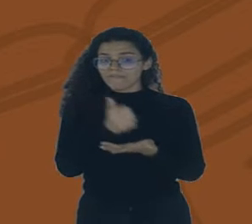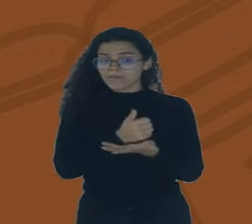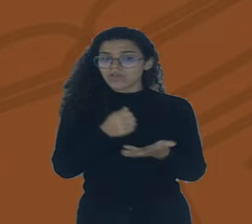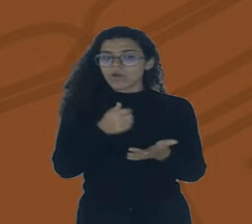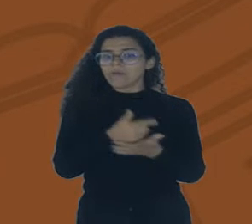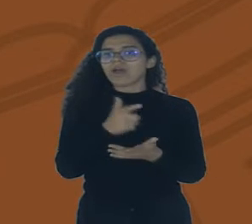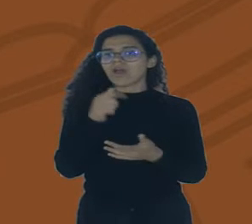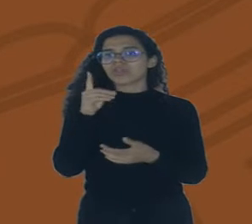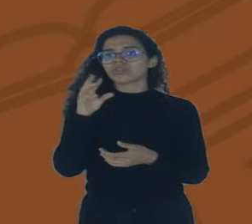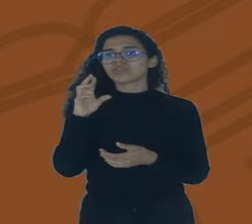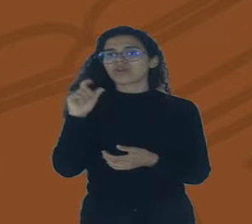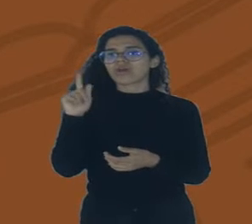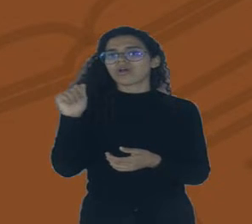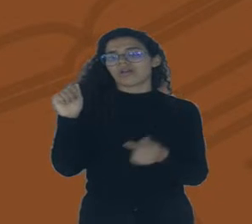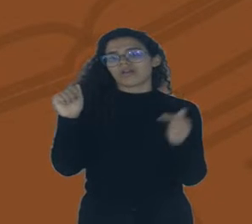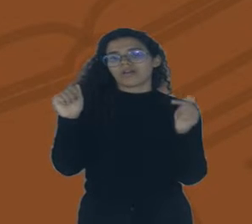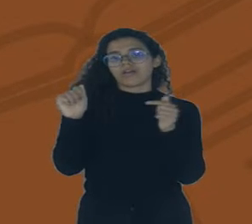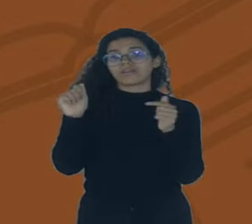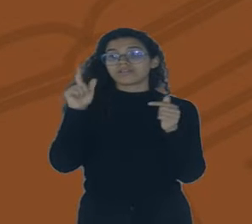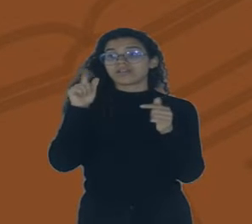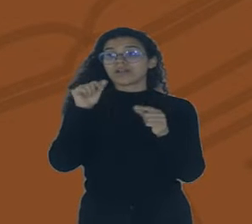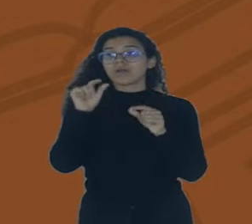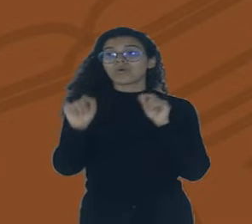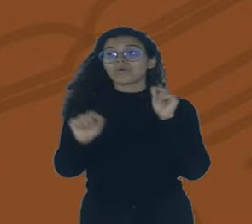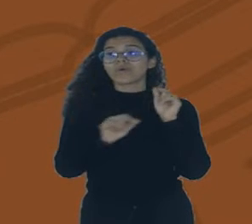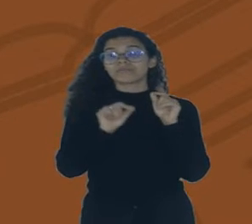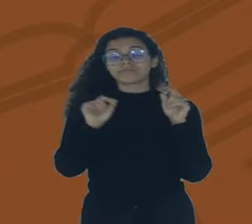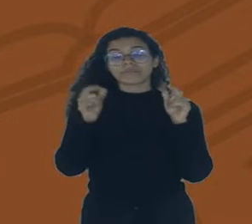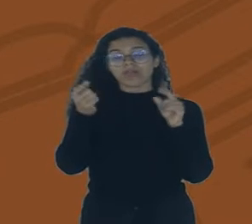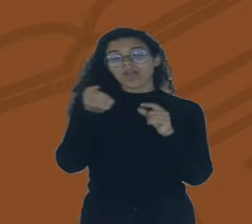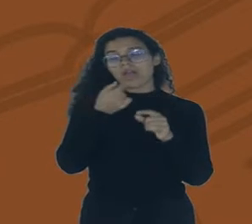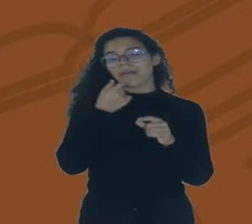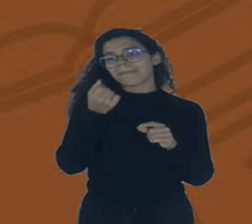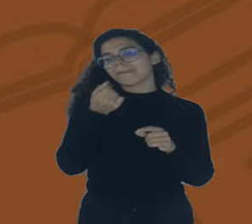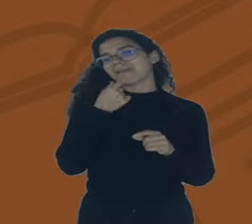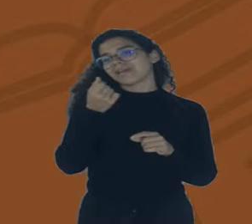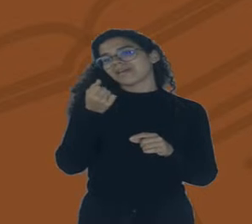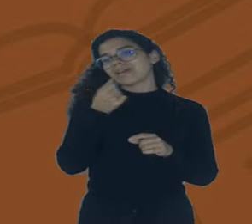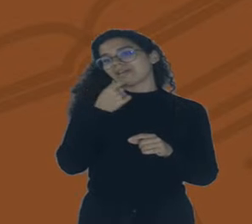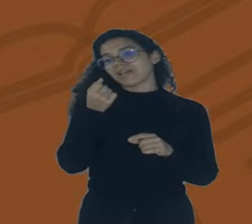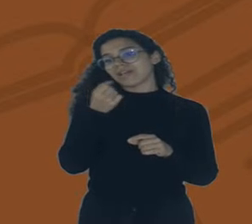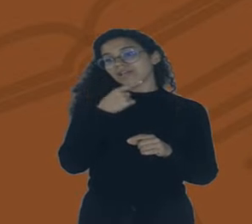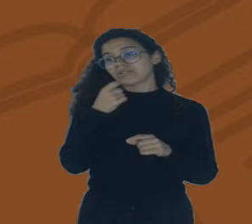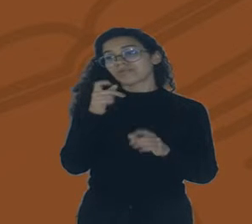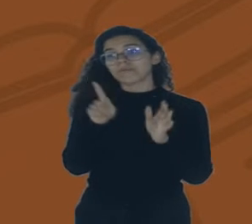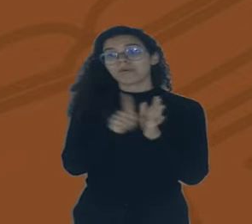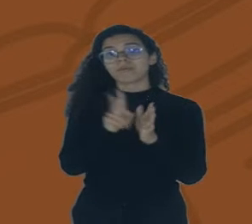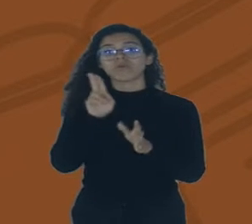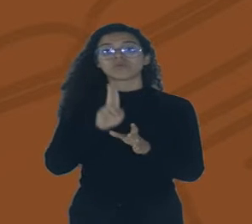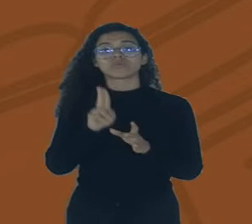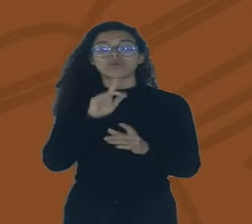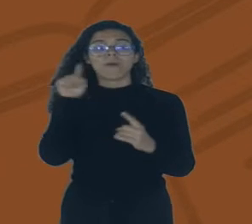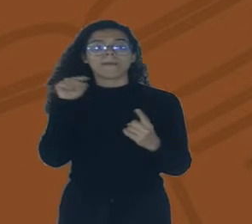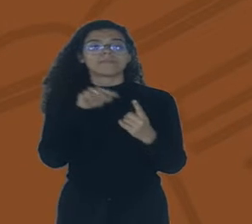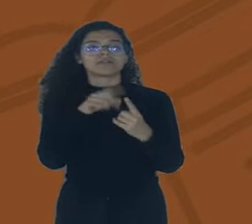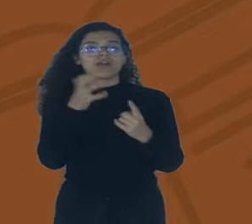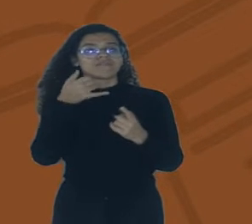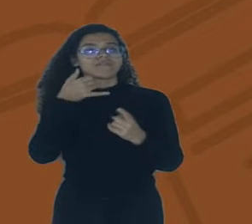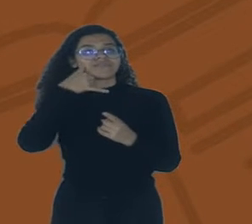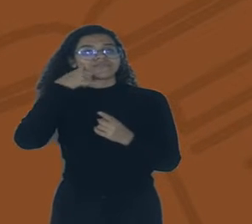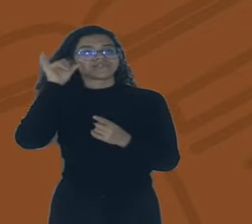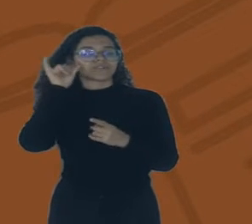aquelas drogas, né, são, digamos assim, são medicamentos que são utilizados, como eu já citei, para combater,